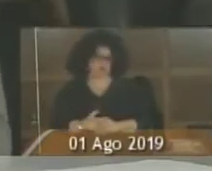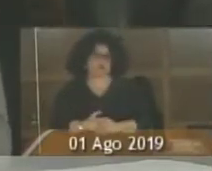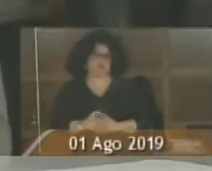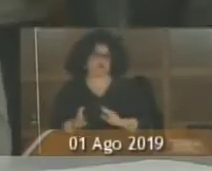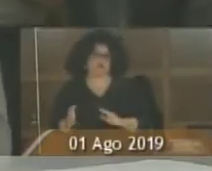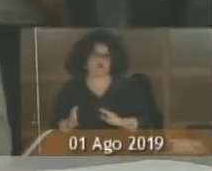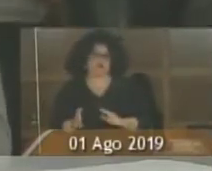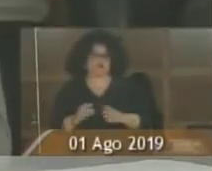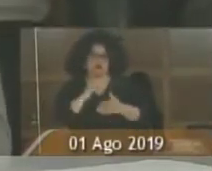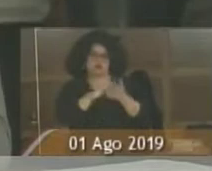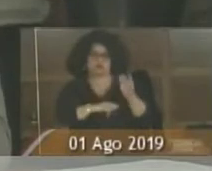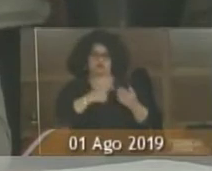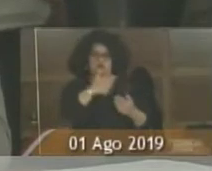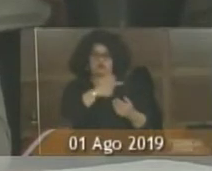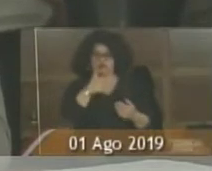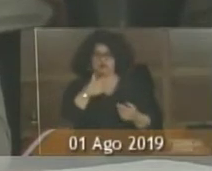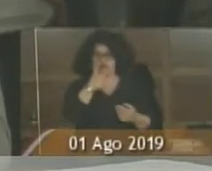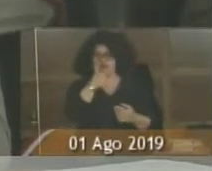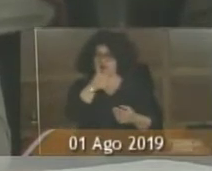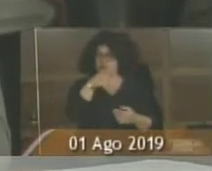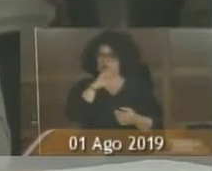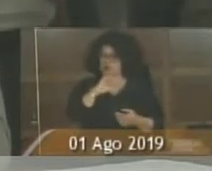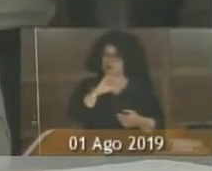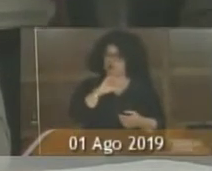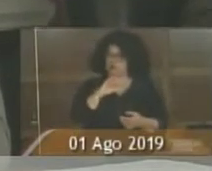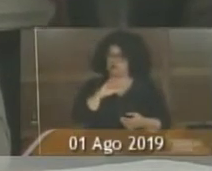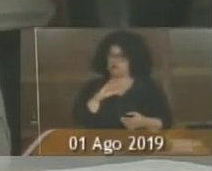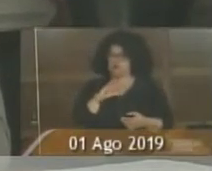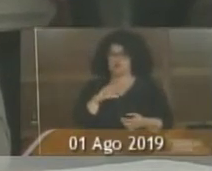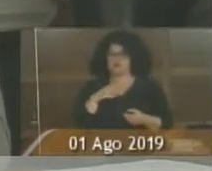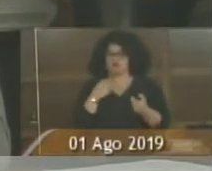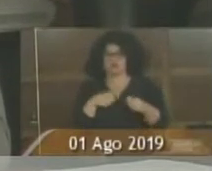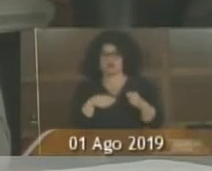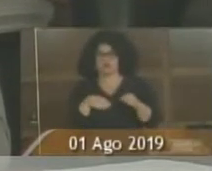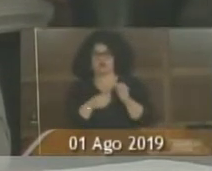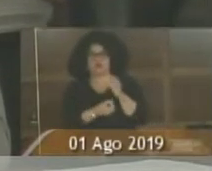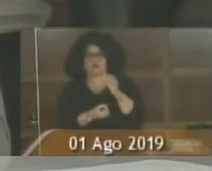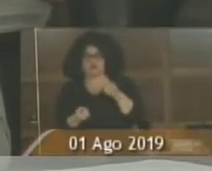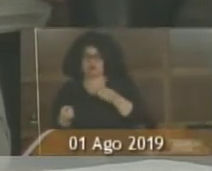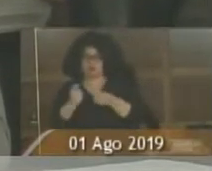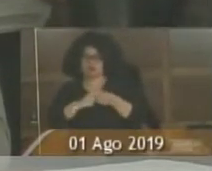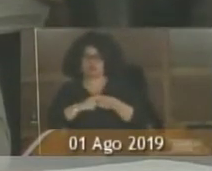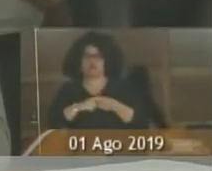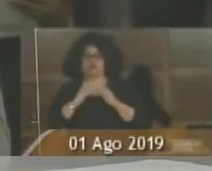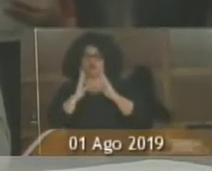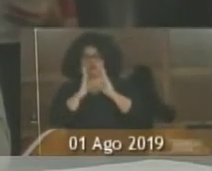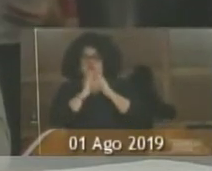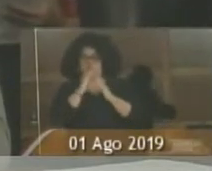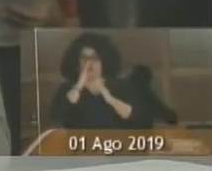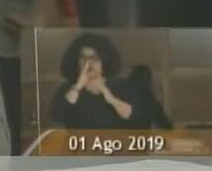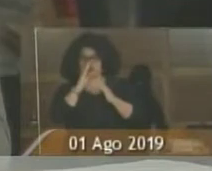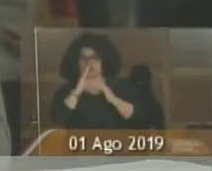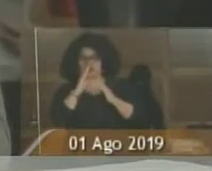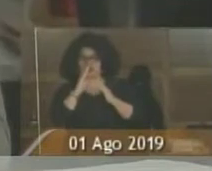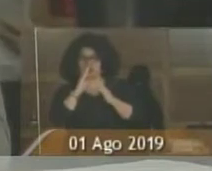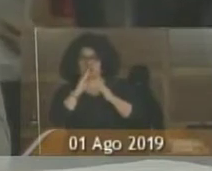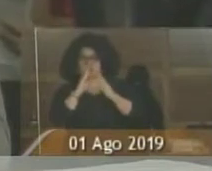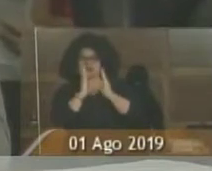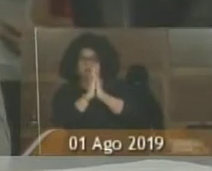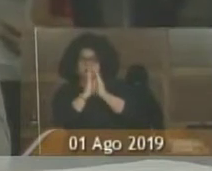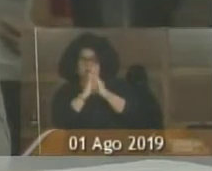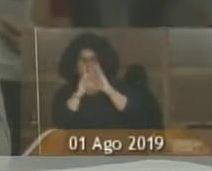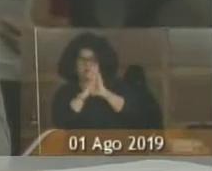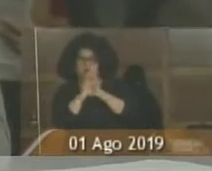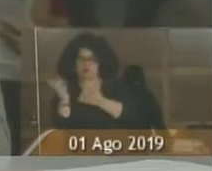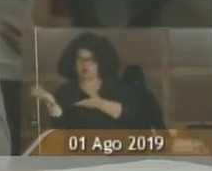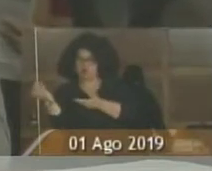Indicação 2219, indicando ao prefeito a realocação da Casa Abrigo Roger Agnelli, que hoje está localizada na rua Angra dos Reis,